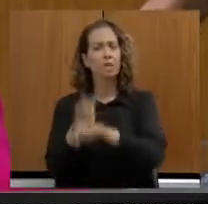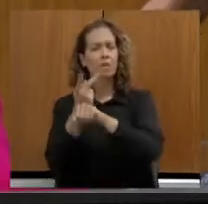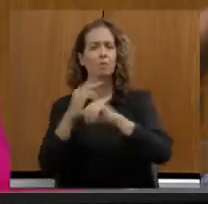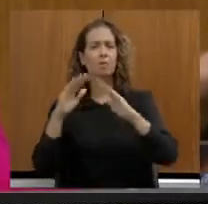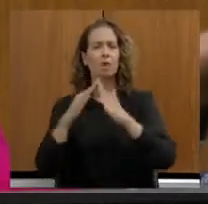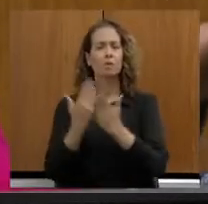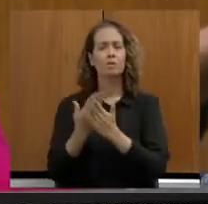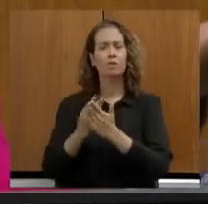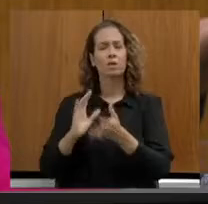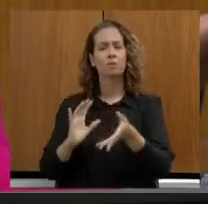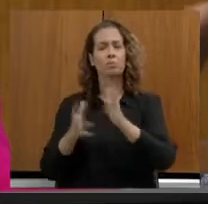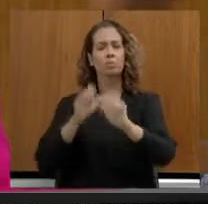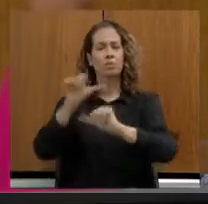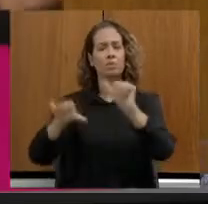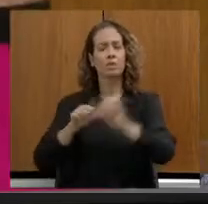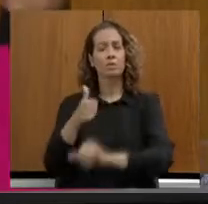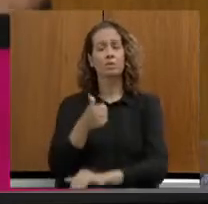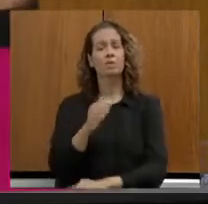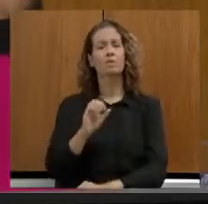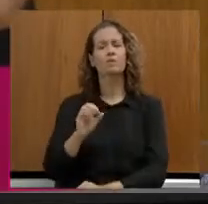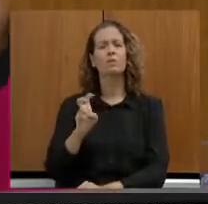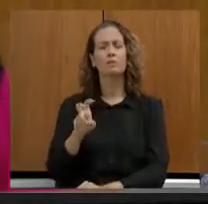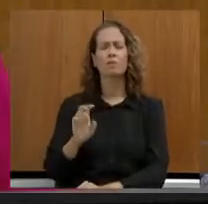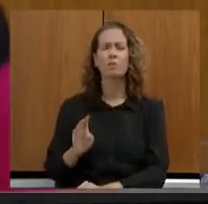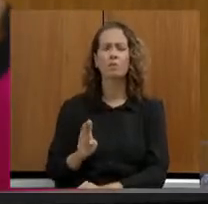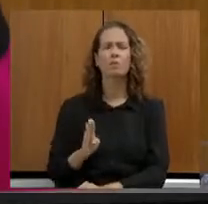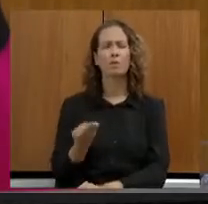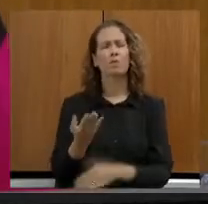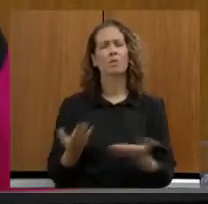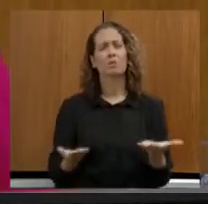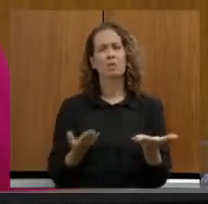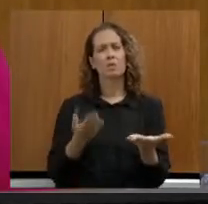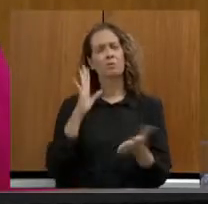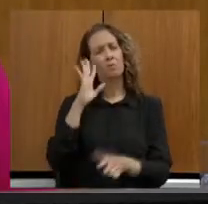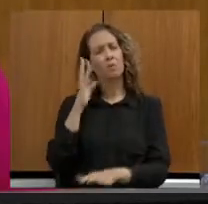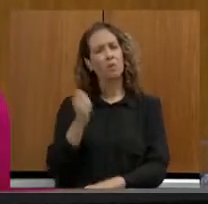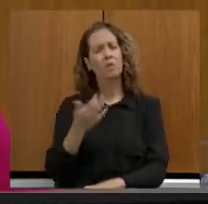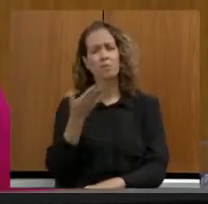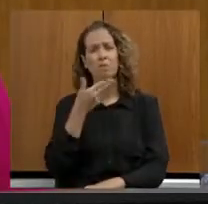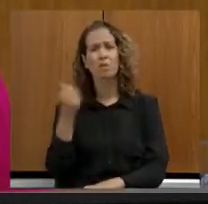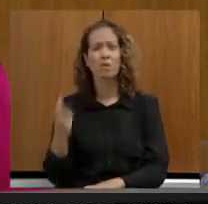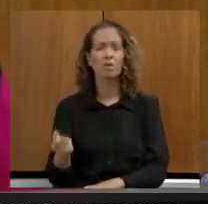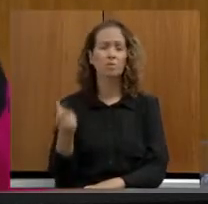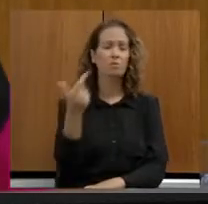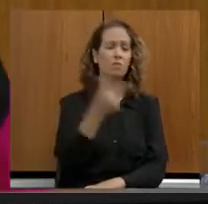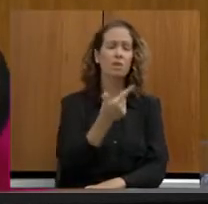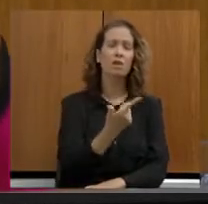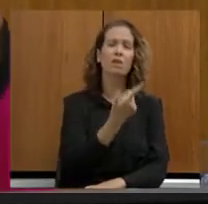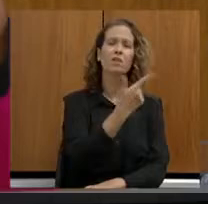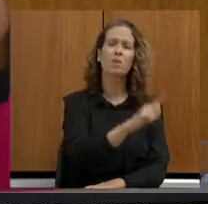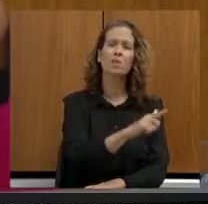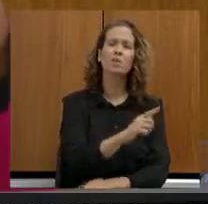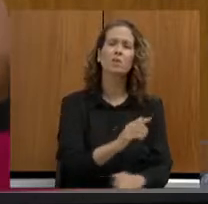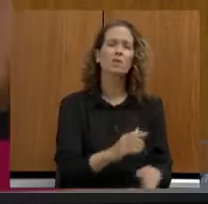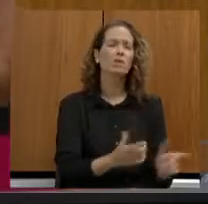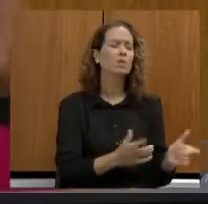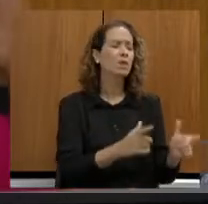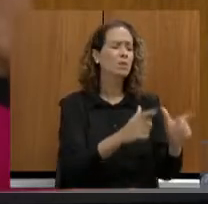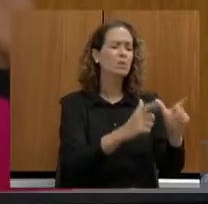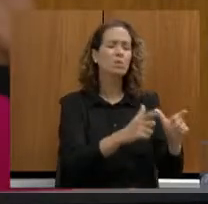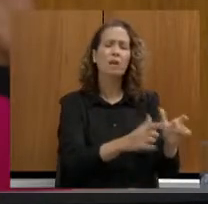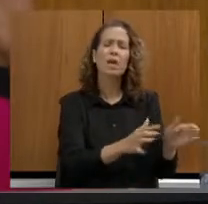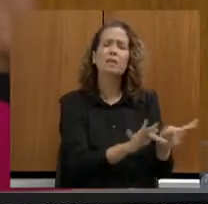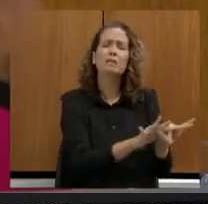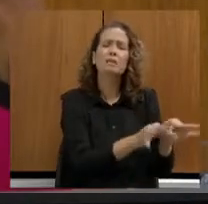transformação 105 milhões Eu imagino que você descobre com melhores condições daquelas que estão lá no Cantinho do Sertão que não tem internet